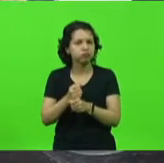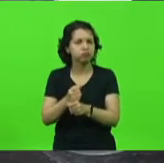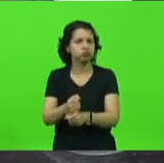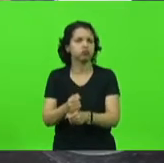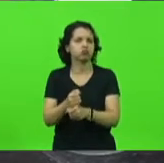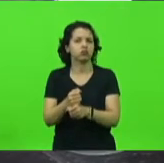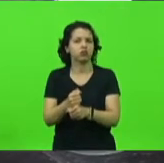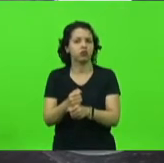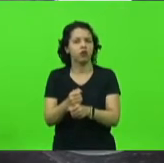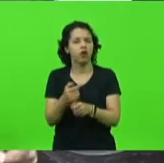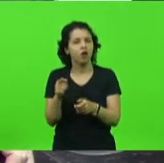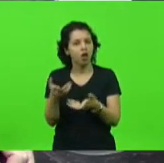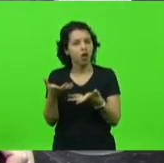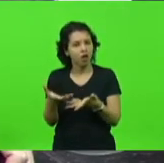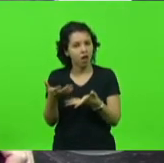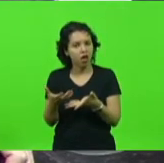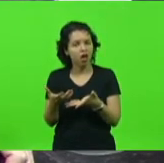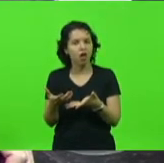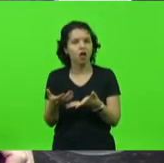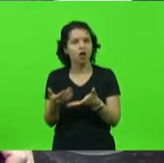a reposição justa.